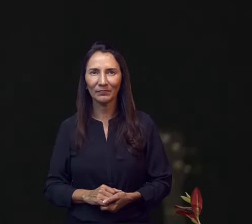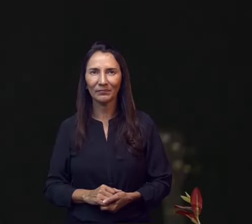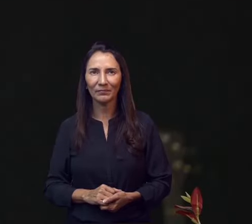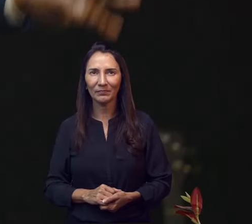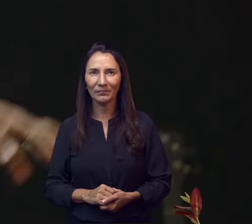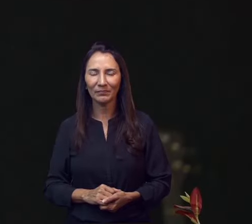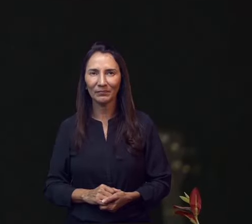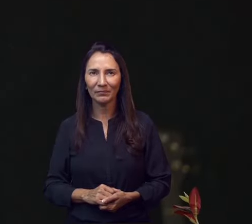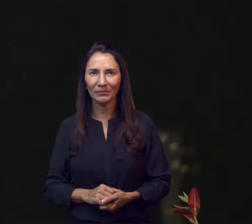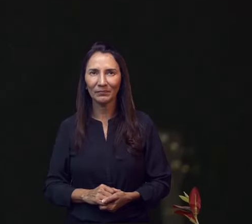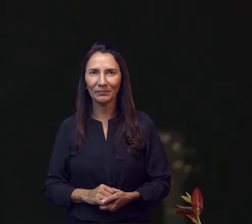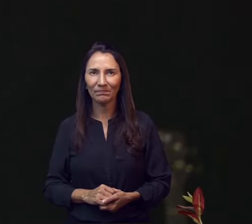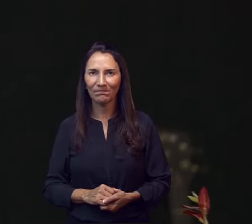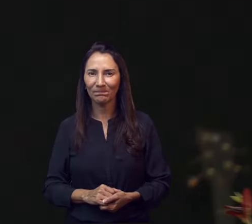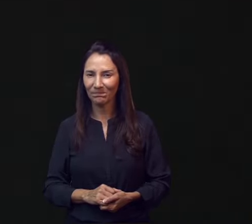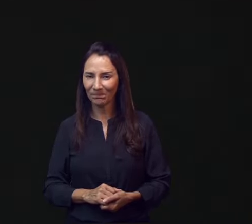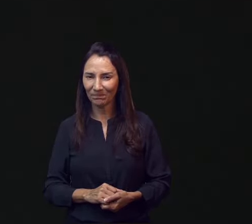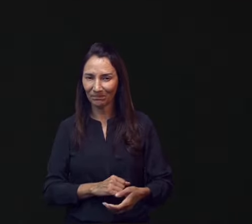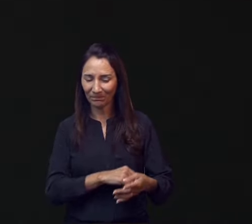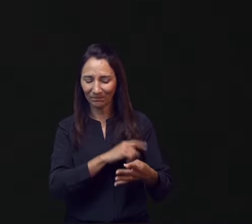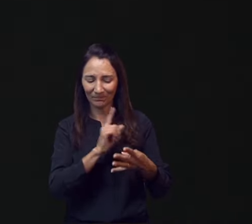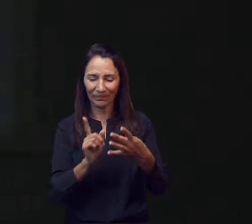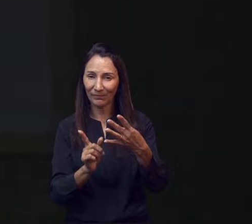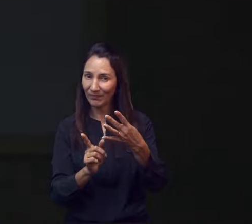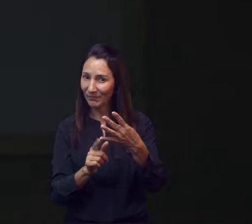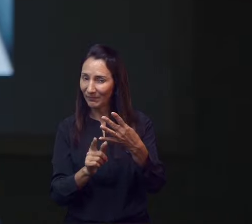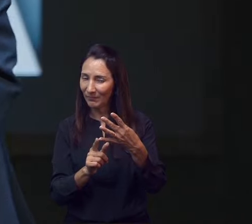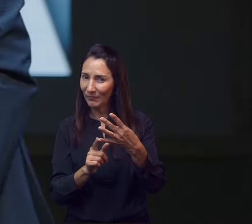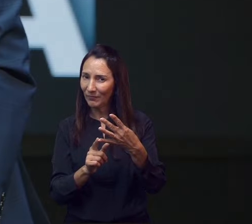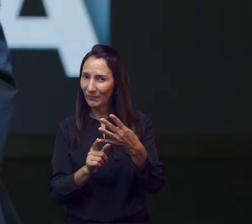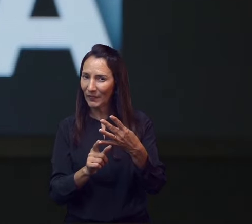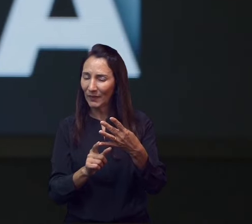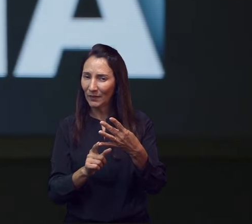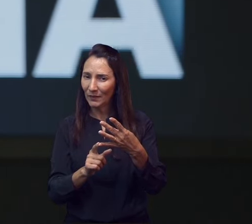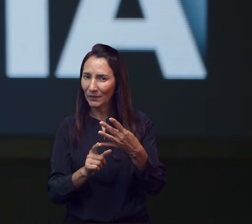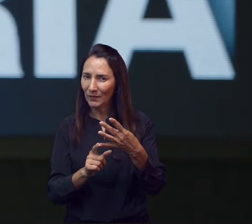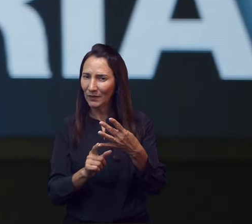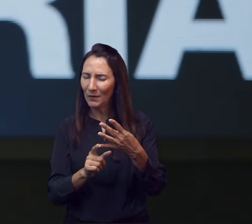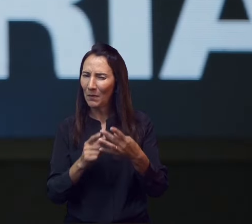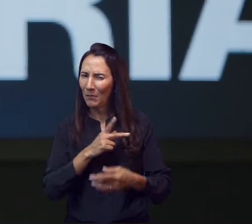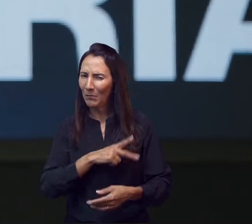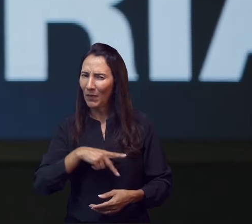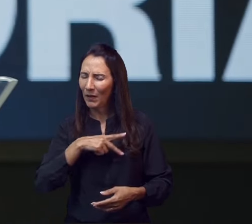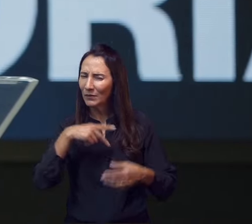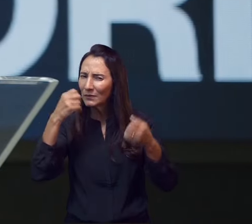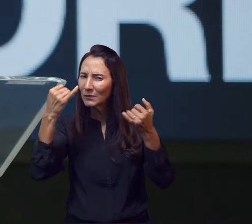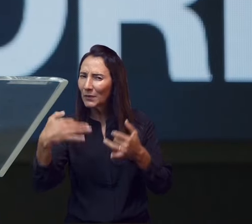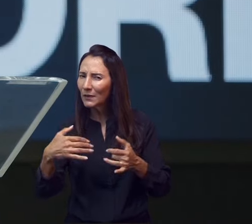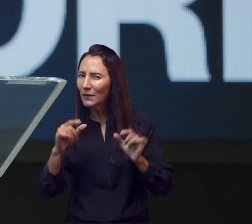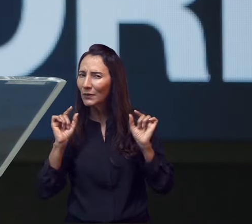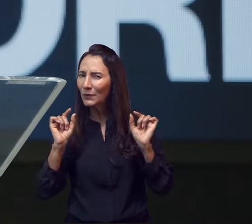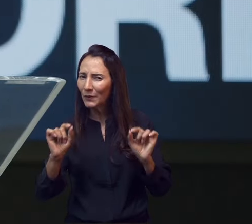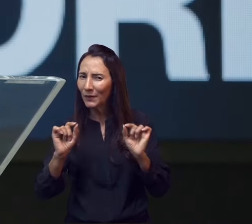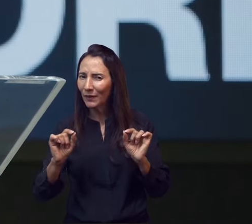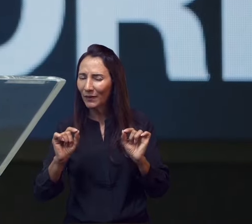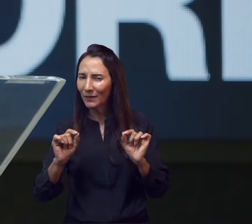e Quarto e último que que o apóstolo Paulo está dizendo Quarto e último